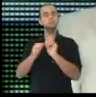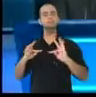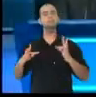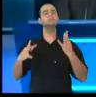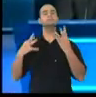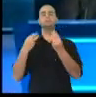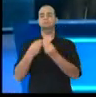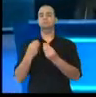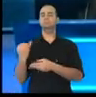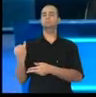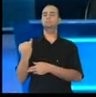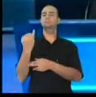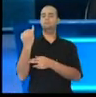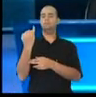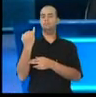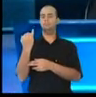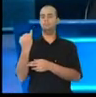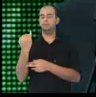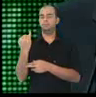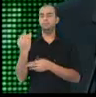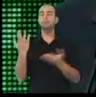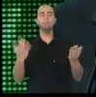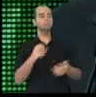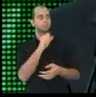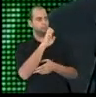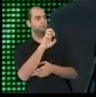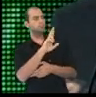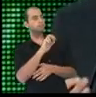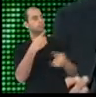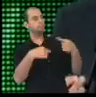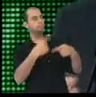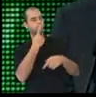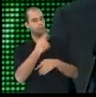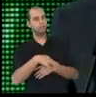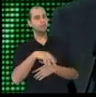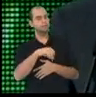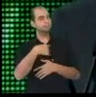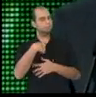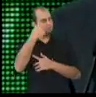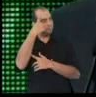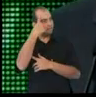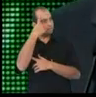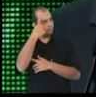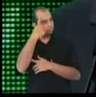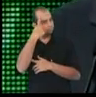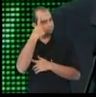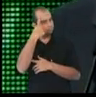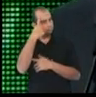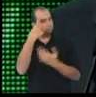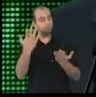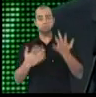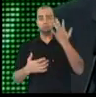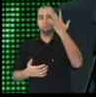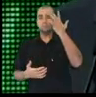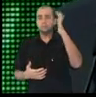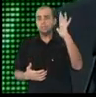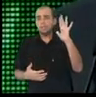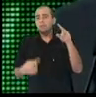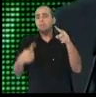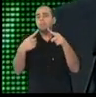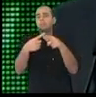fundamental. A réplica, 1 minuto, José Serra. Olha, Dilma, se você pensa assim, eu não sei por que você deixou,